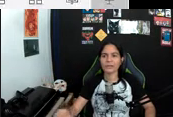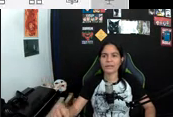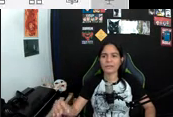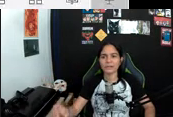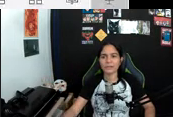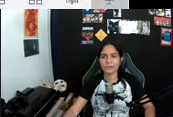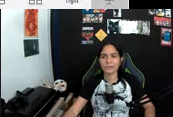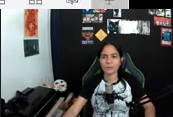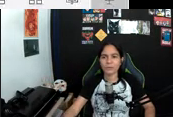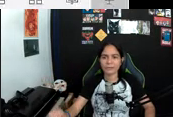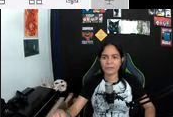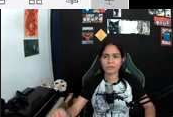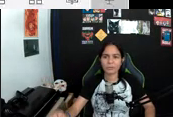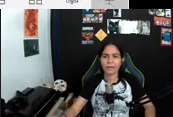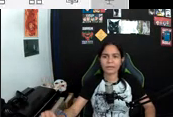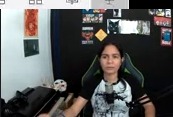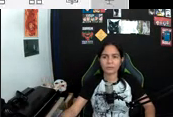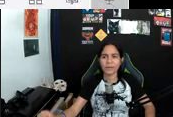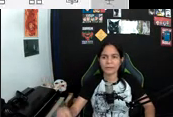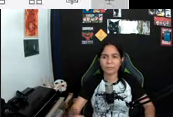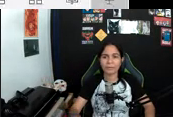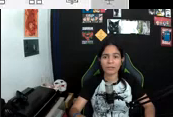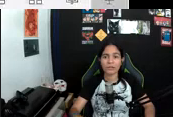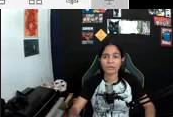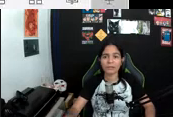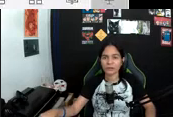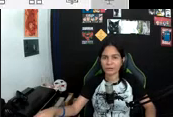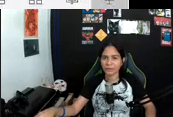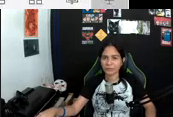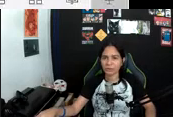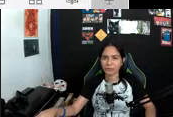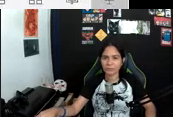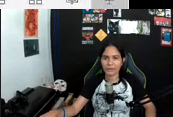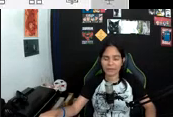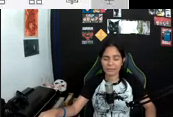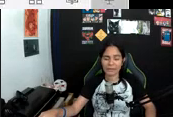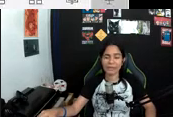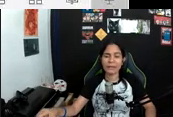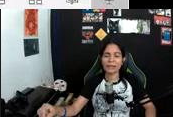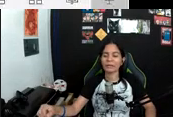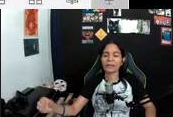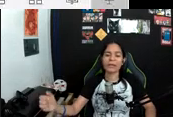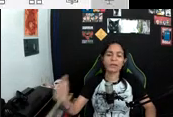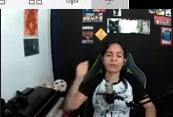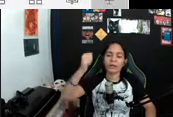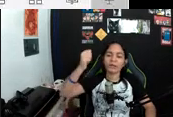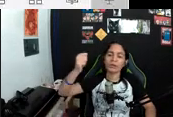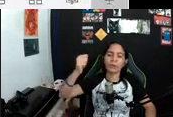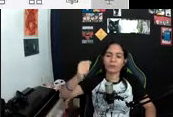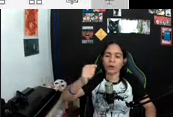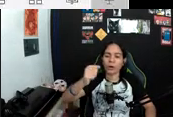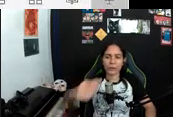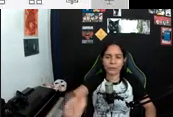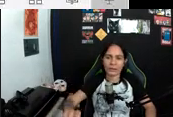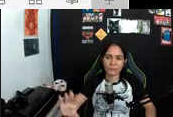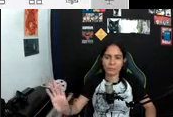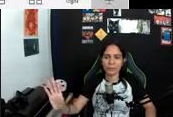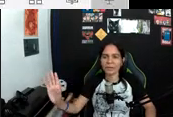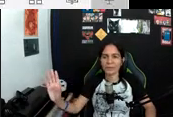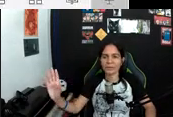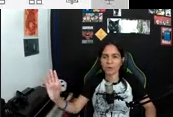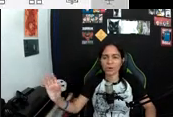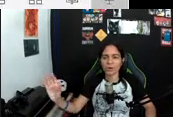imagem, identidade e respeito de seus valores culturais, independente de seu estado de consciência. Né? Então, nada de ficar tirando foto